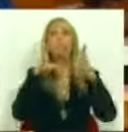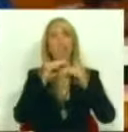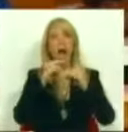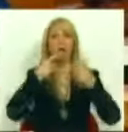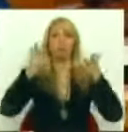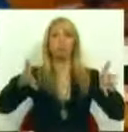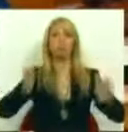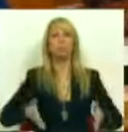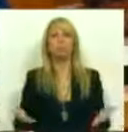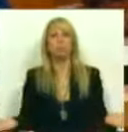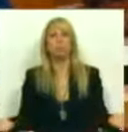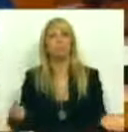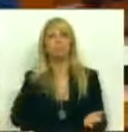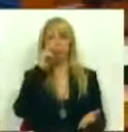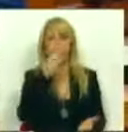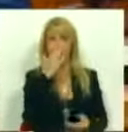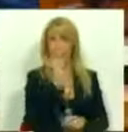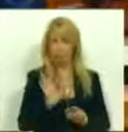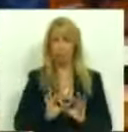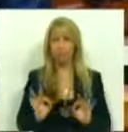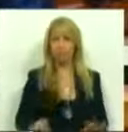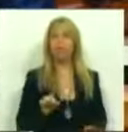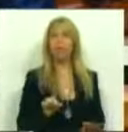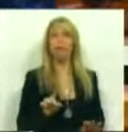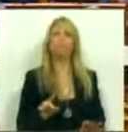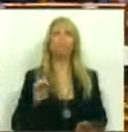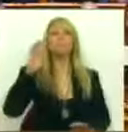Quem age ou agia assim